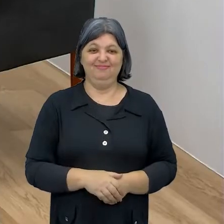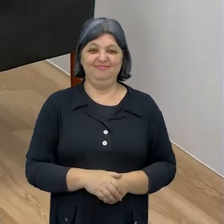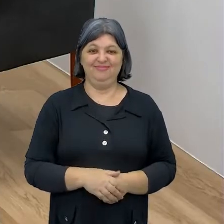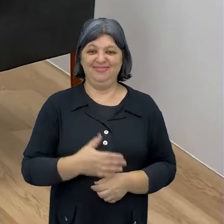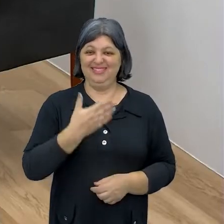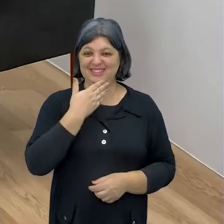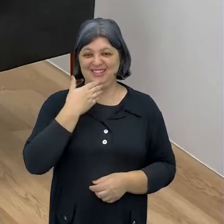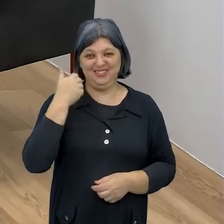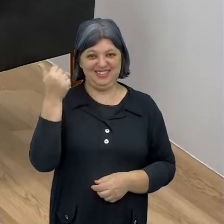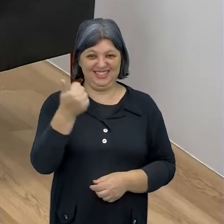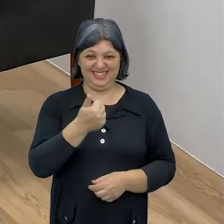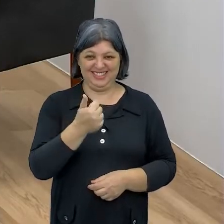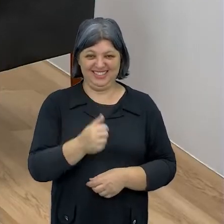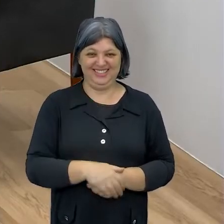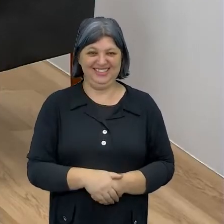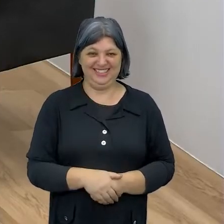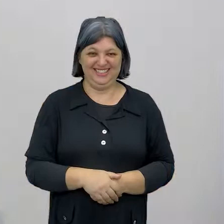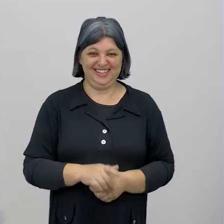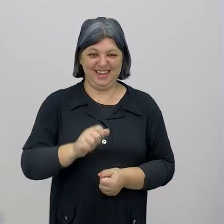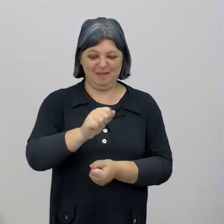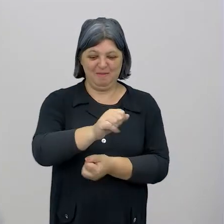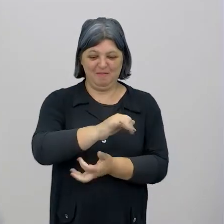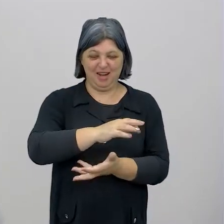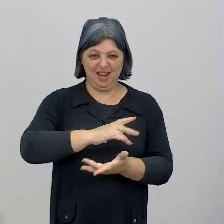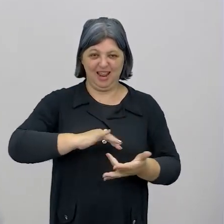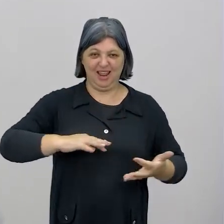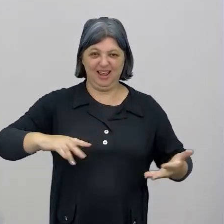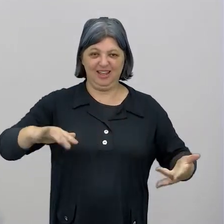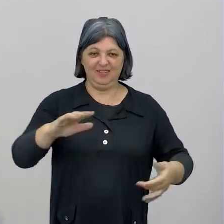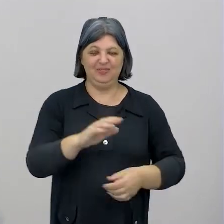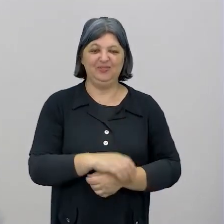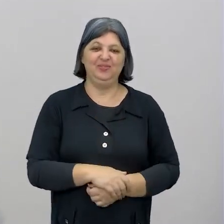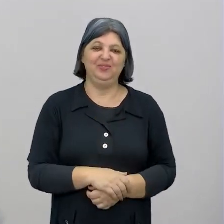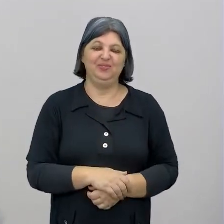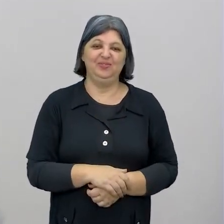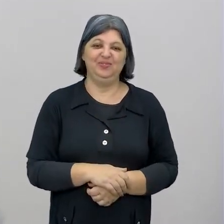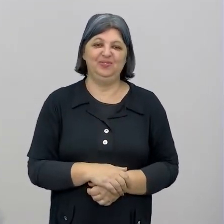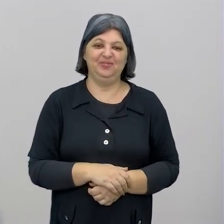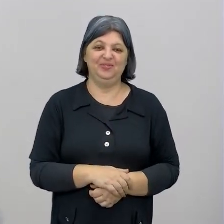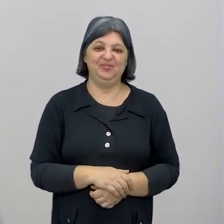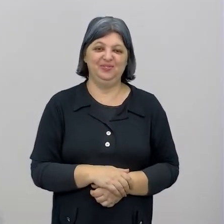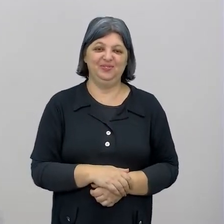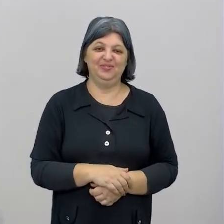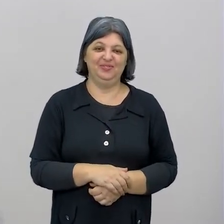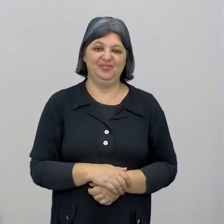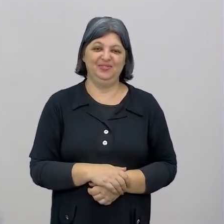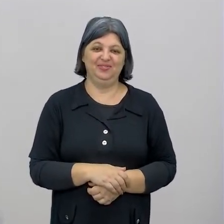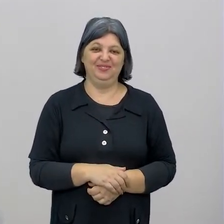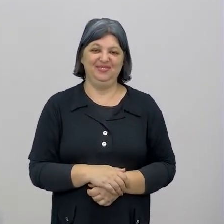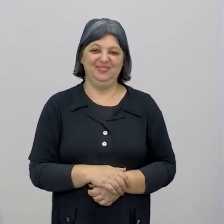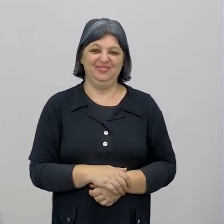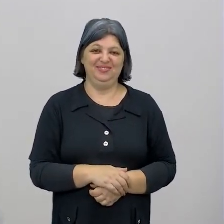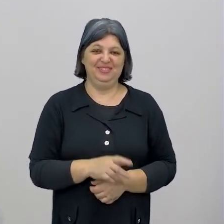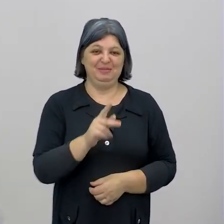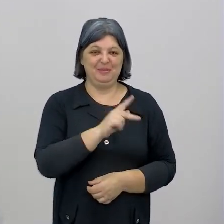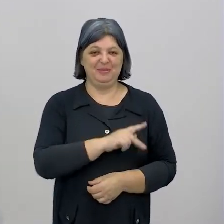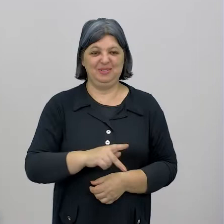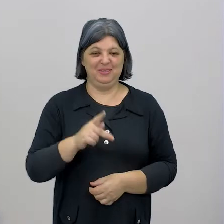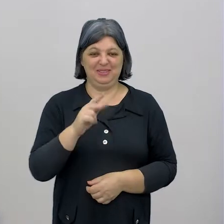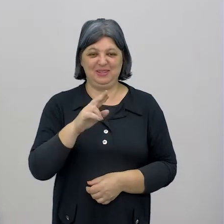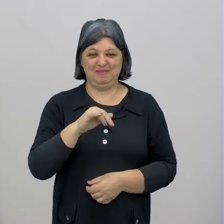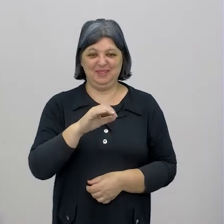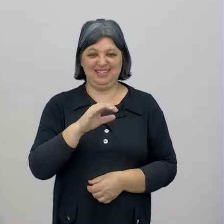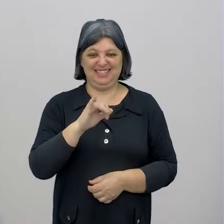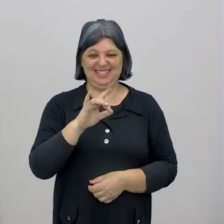de toda a galáxia. Com vocês, Priscila Ortega. Seja muito